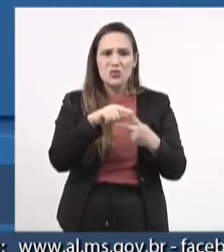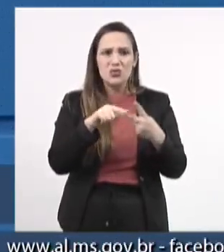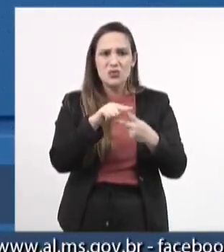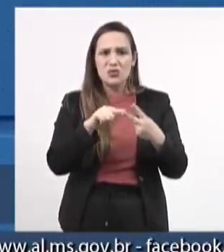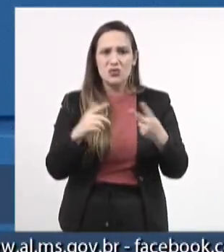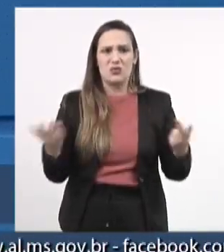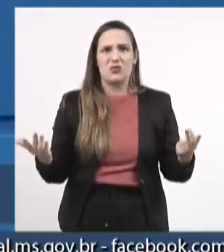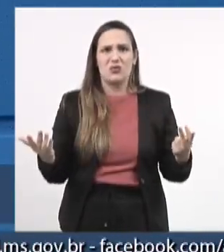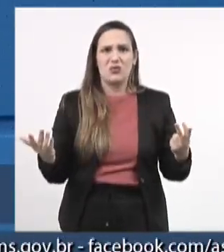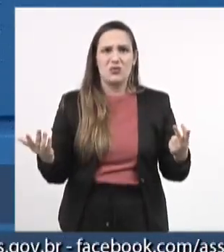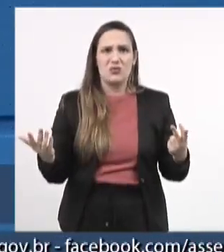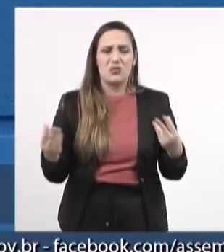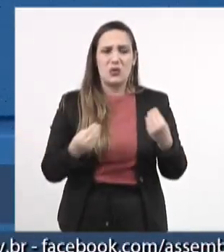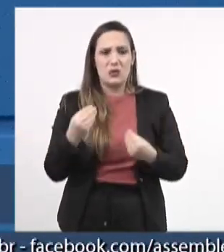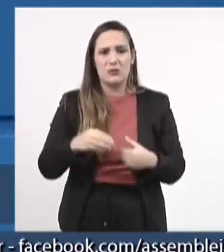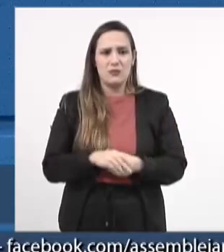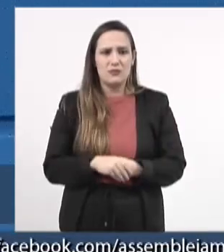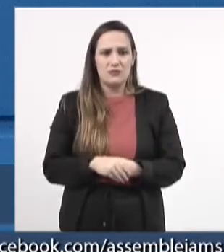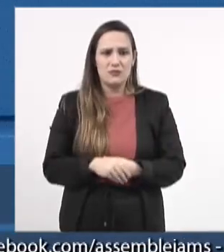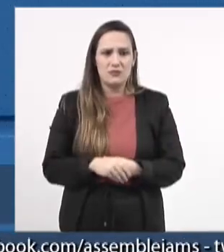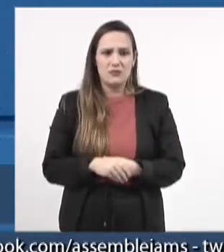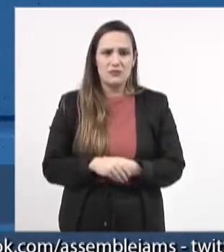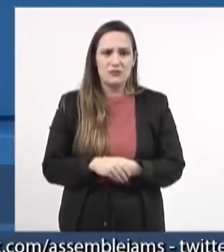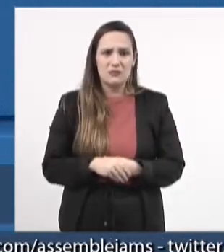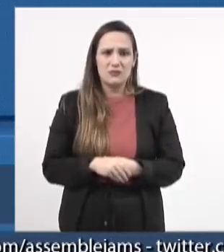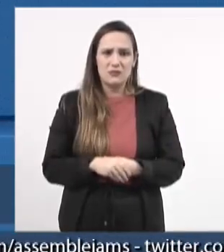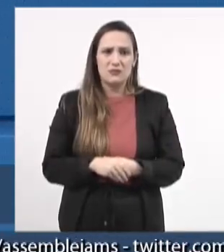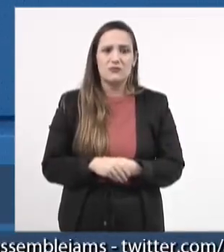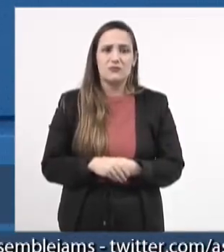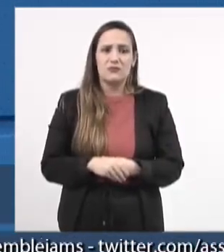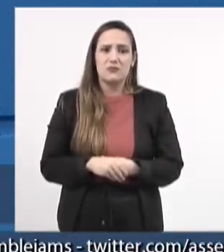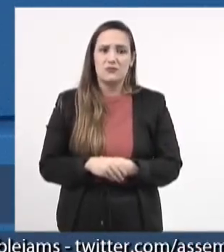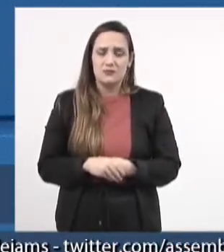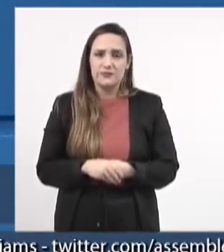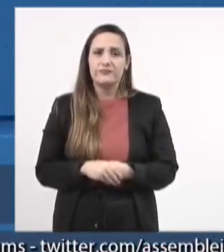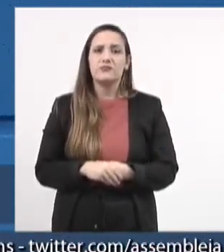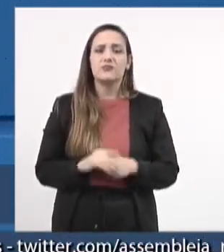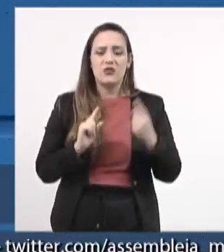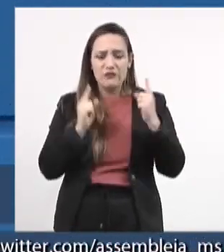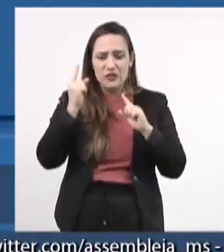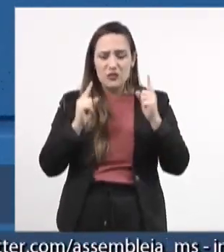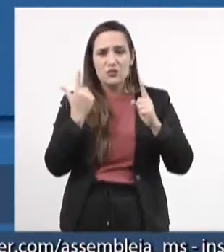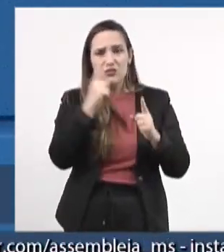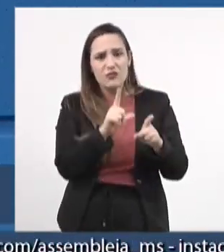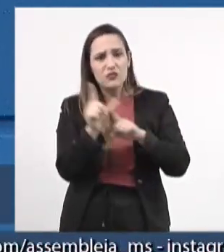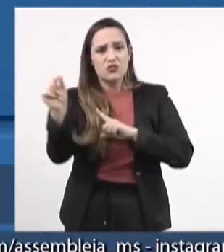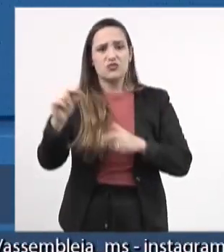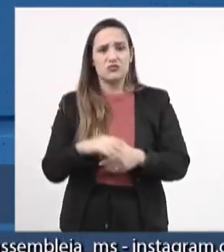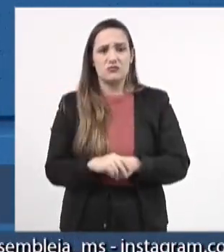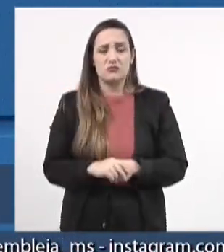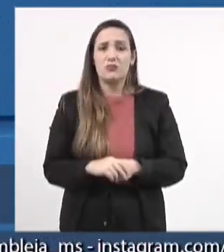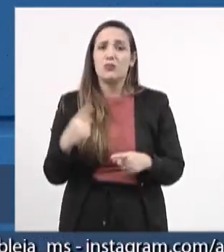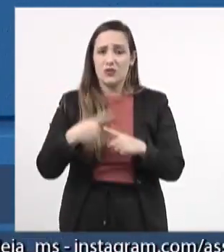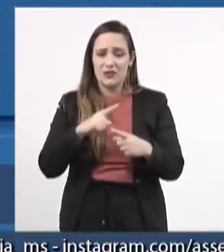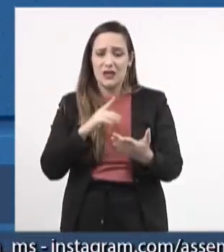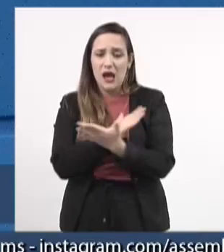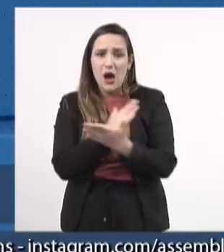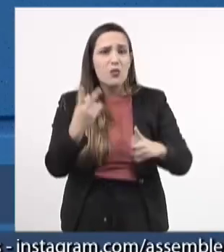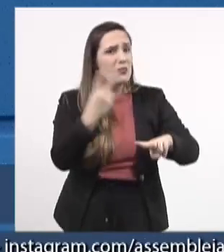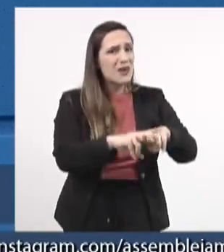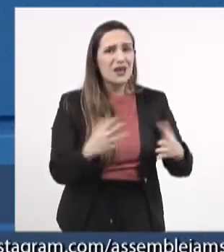abertas todo dia no Brasil para receber os irmãos venezuelanos, os que estão soltos, os que não estão presos. Porque